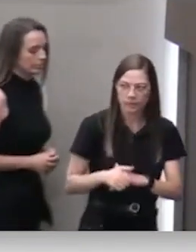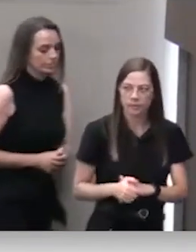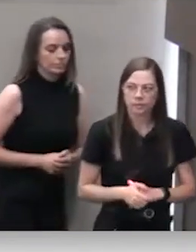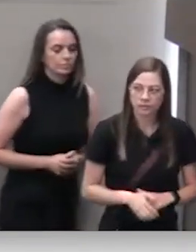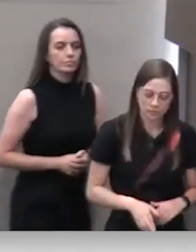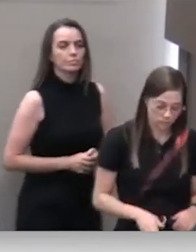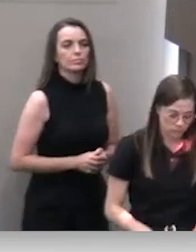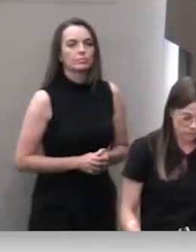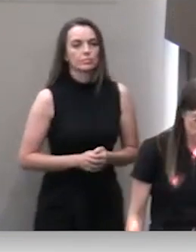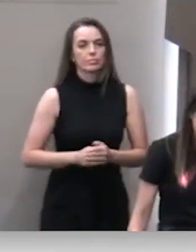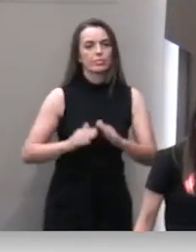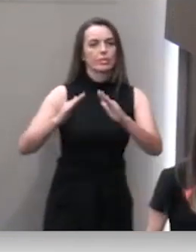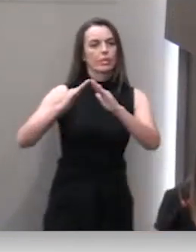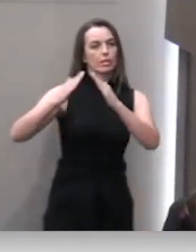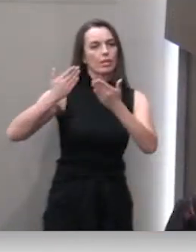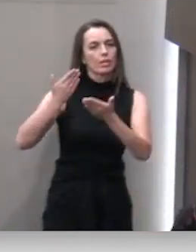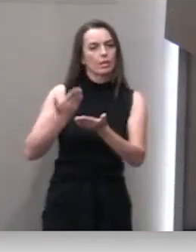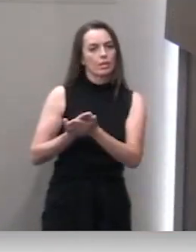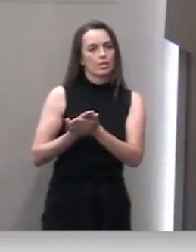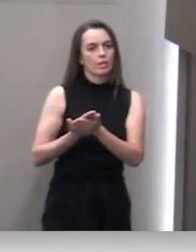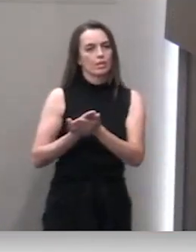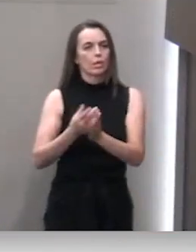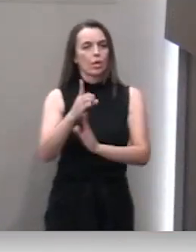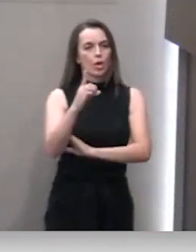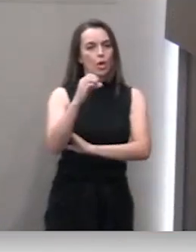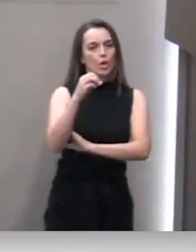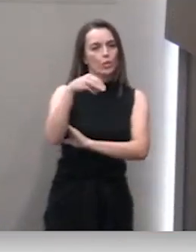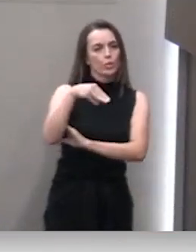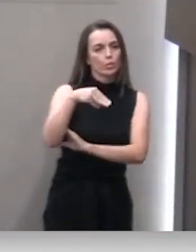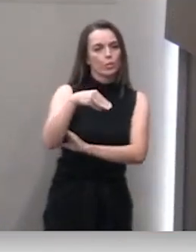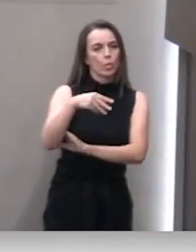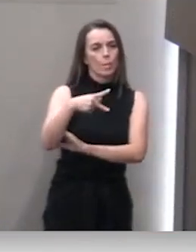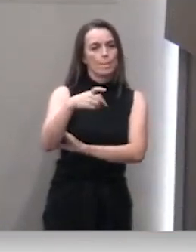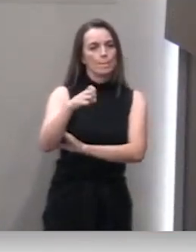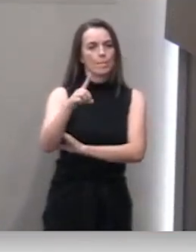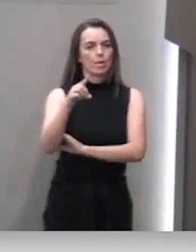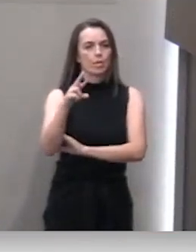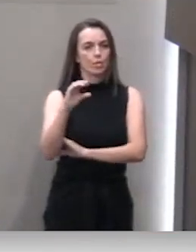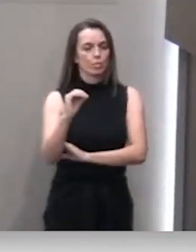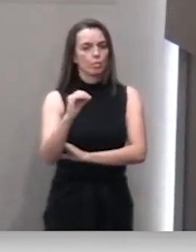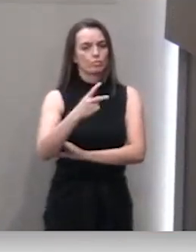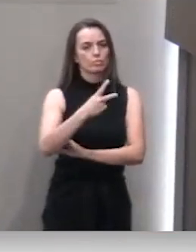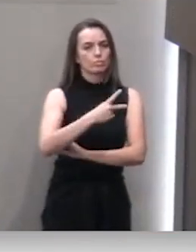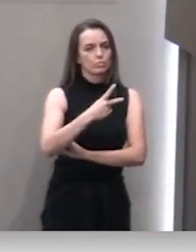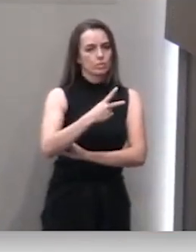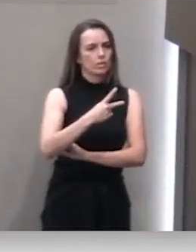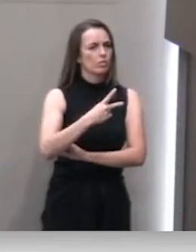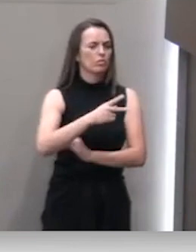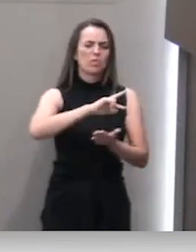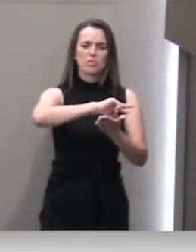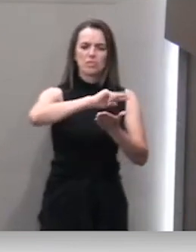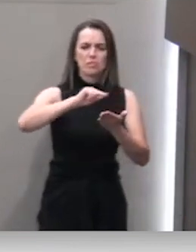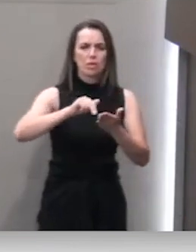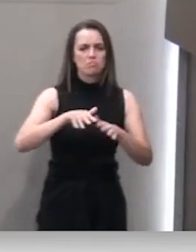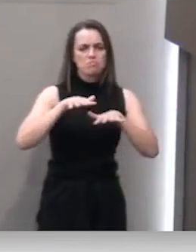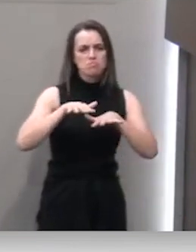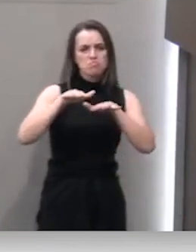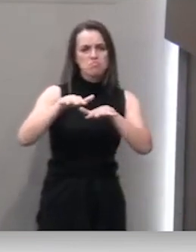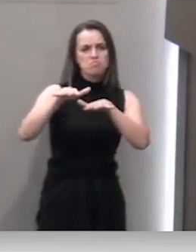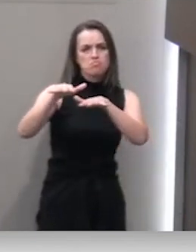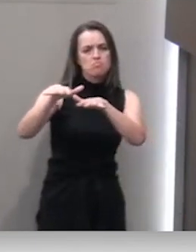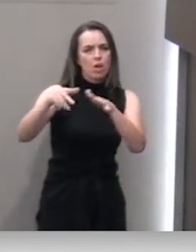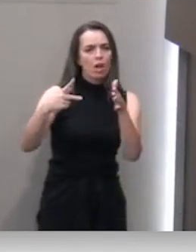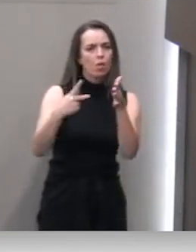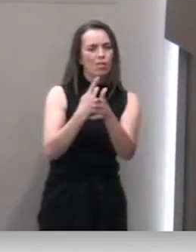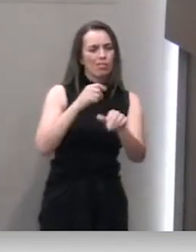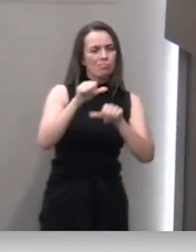X. Na Escola Dom Pedro II, e outras assim, que houve esses movimentos para que acontecesse